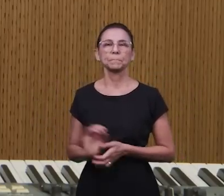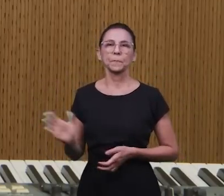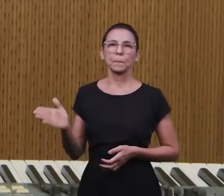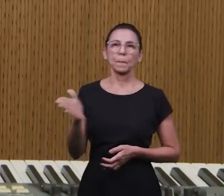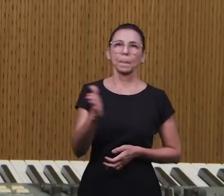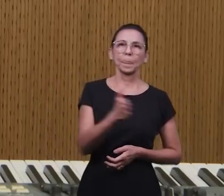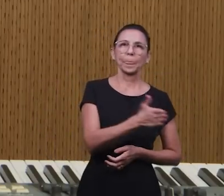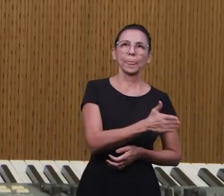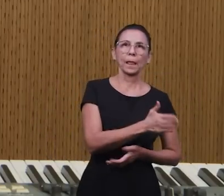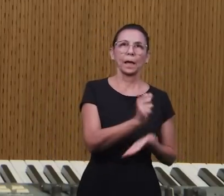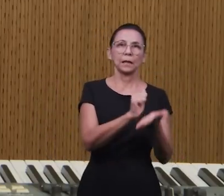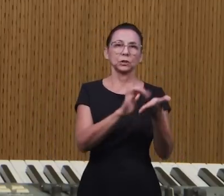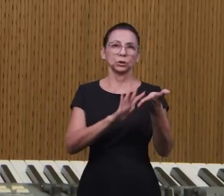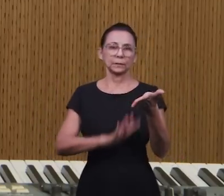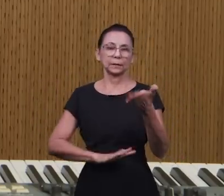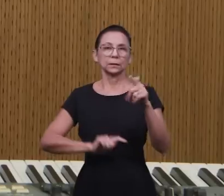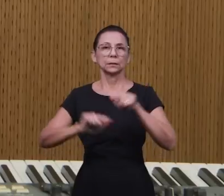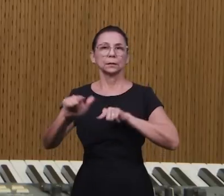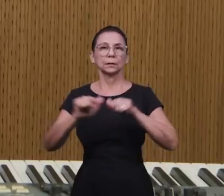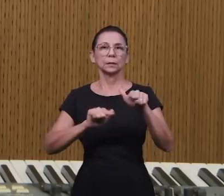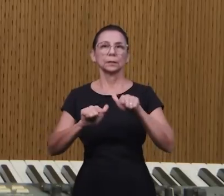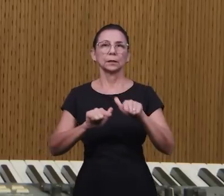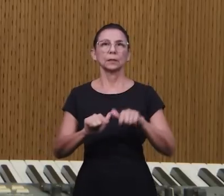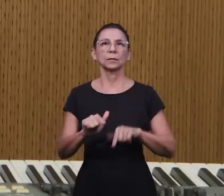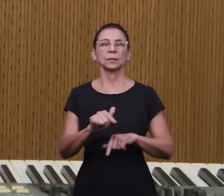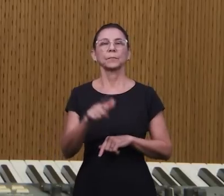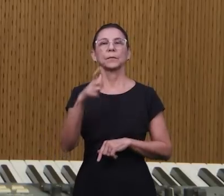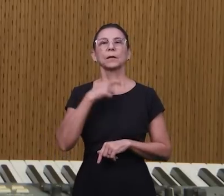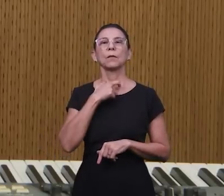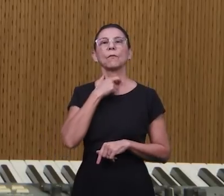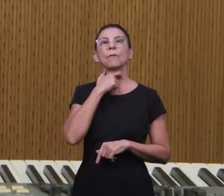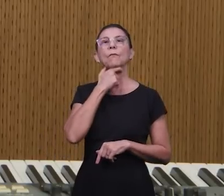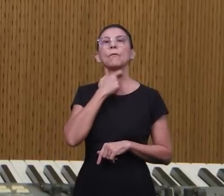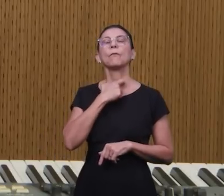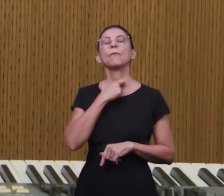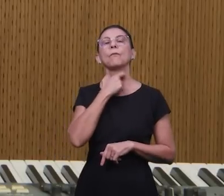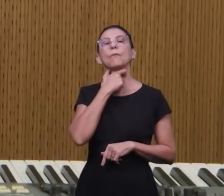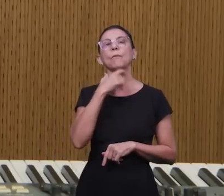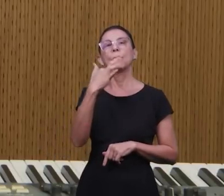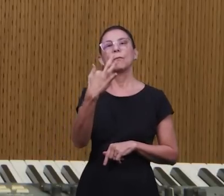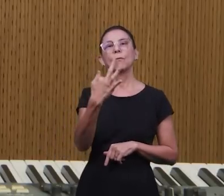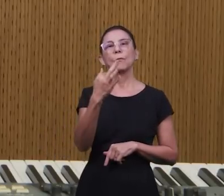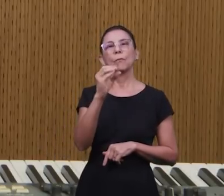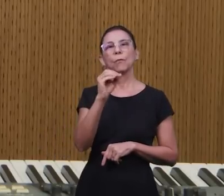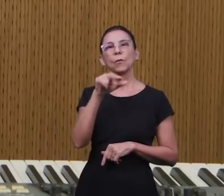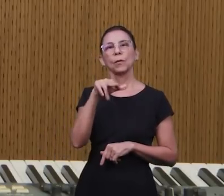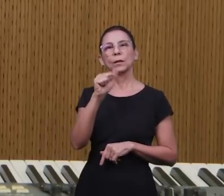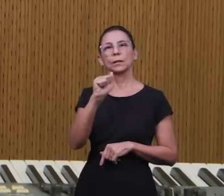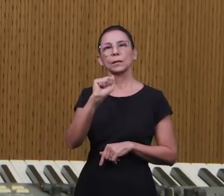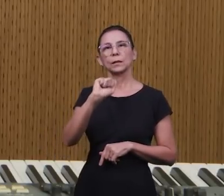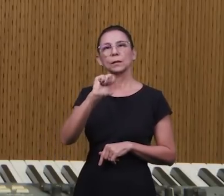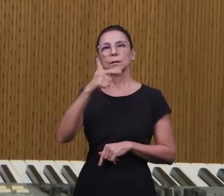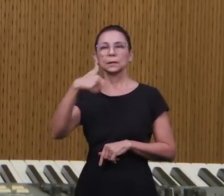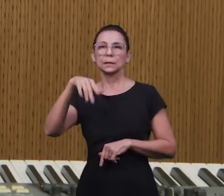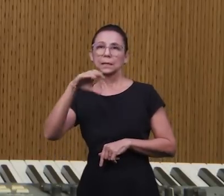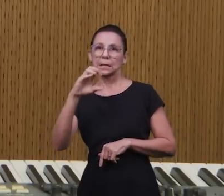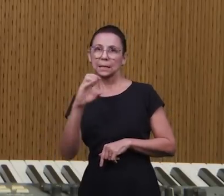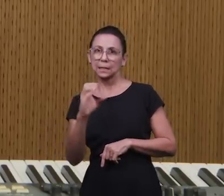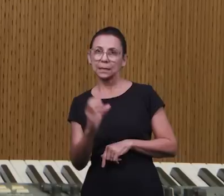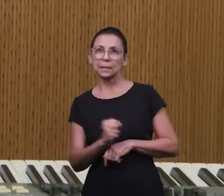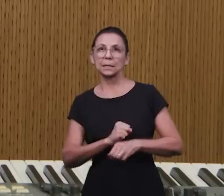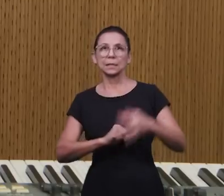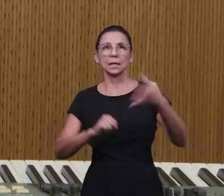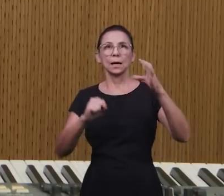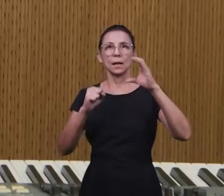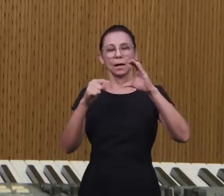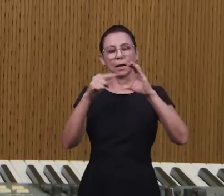que trabalhem a região da fonação. Conseguem lembrar o que é fonação? Movimento de prega